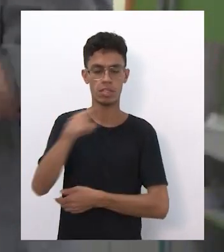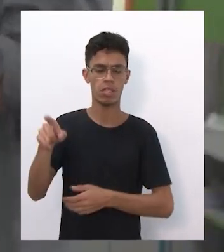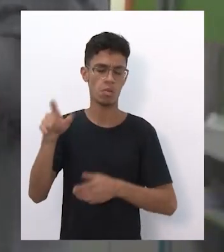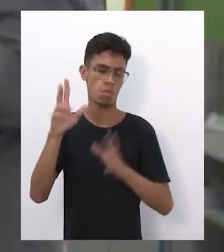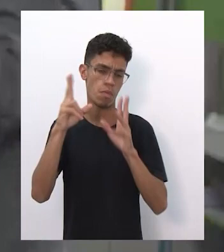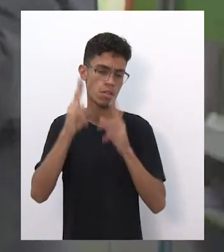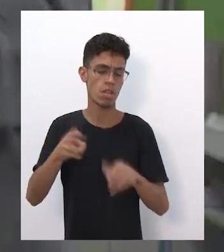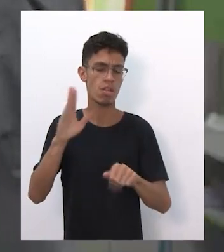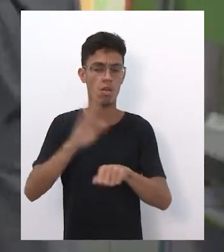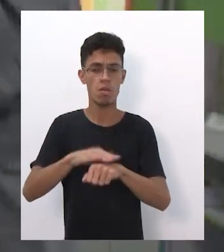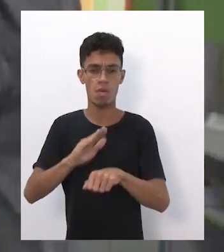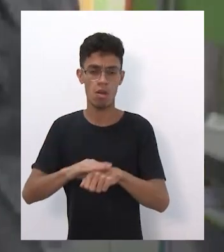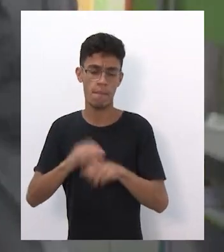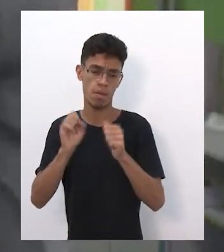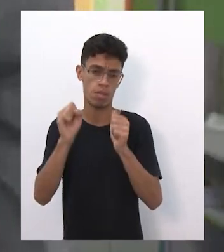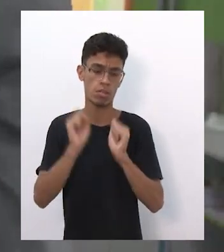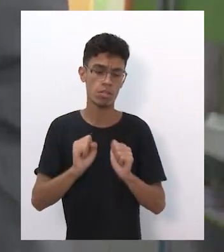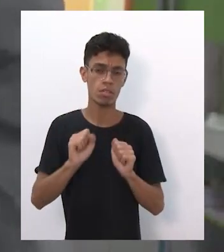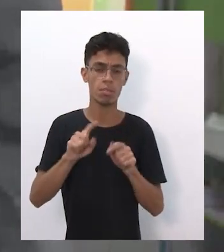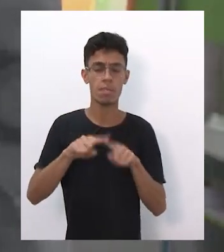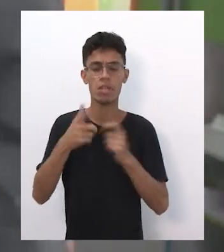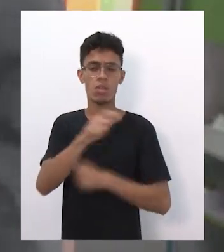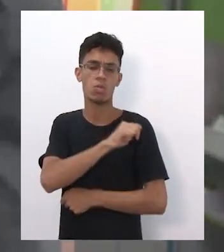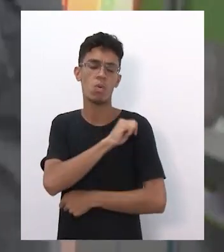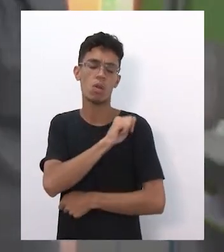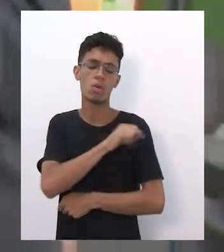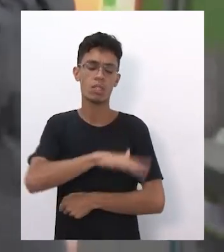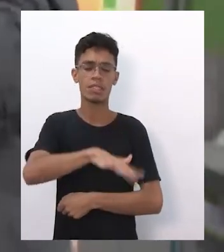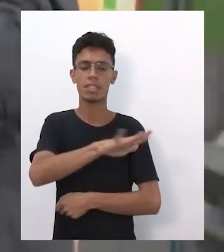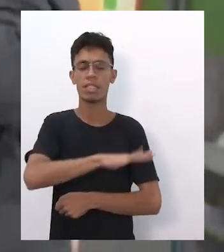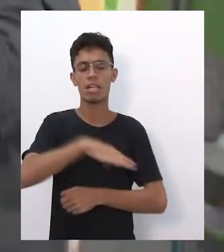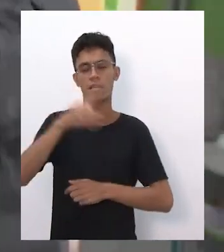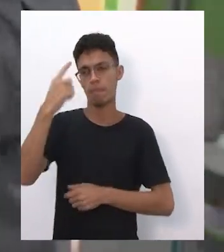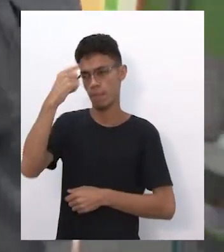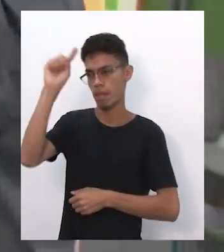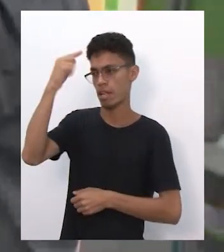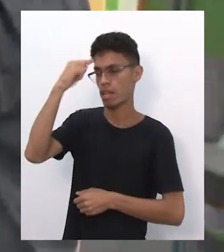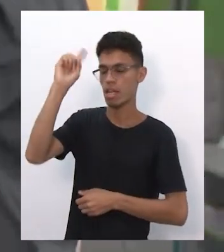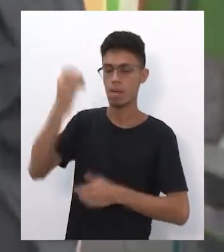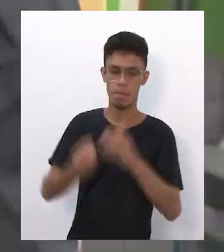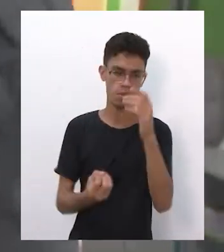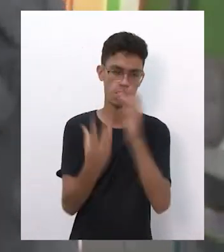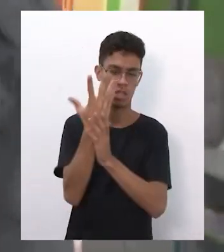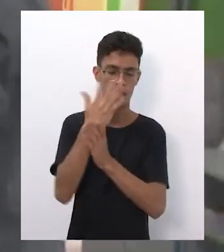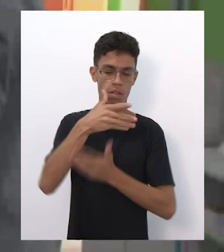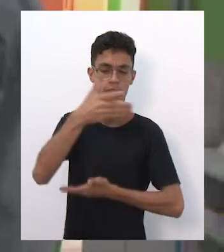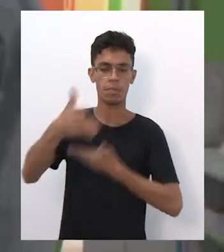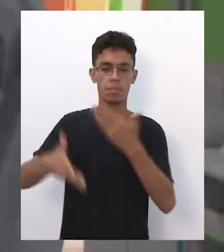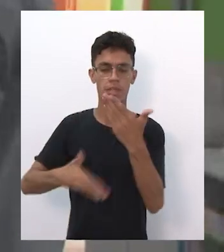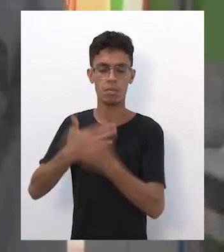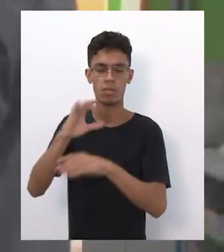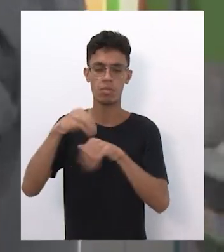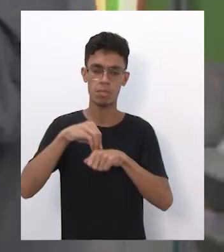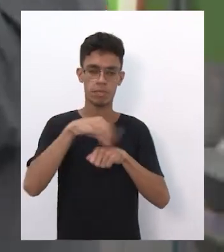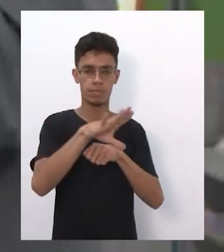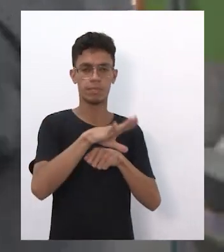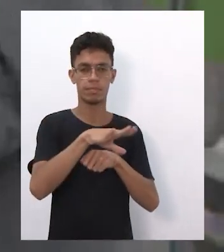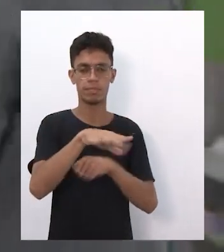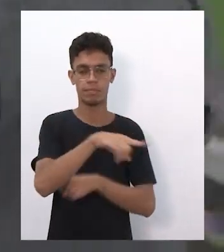fazer. É lógico que vocês têm que deixar os alunos criarem também, desenvolverem e tal, e depois passarem orientação para